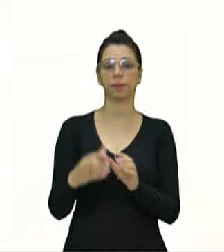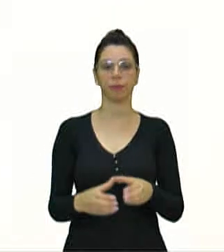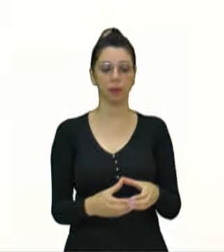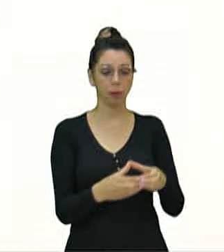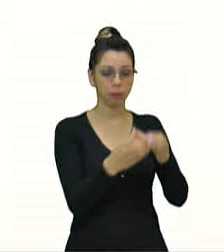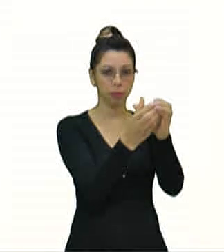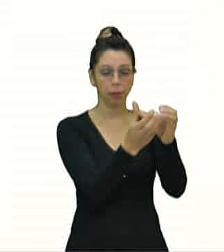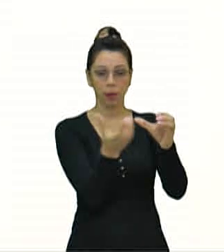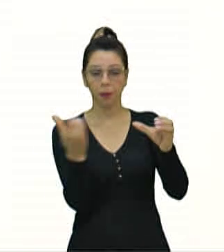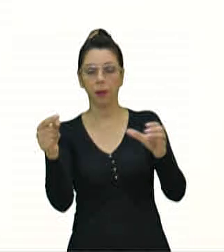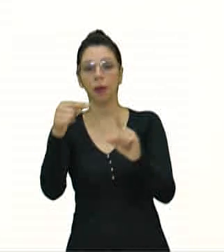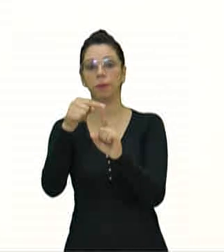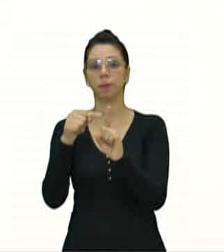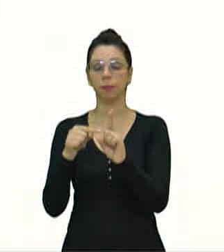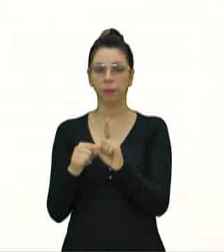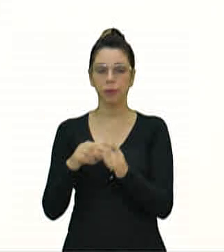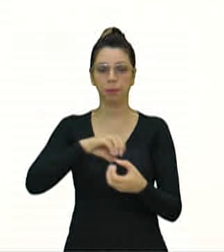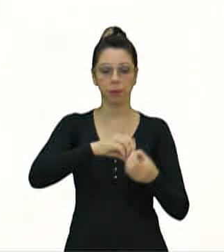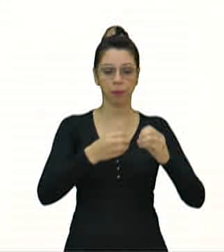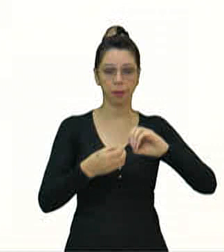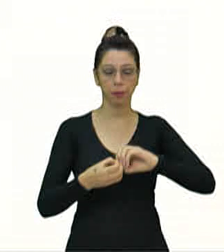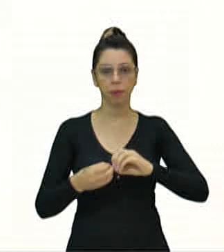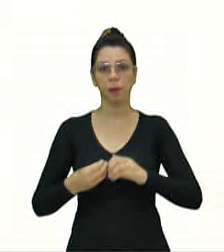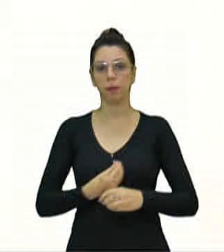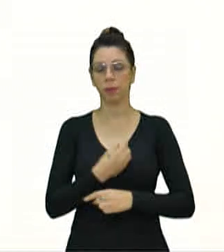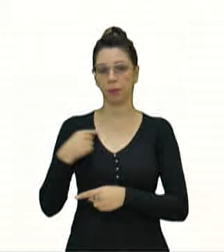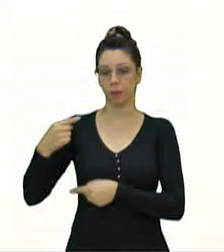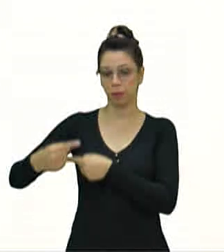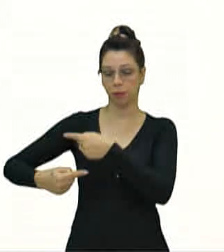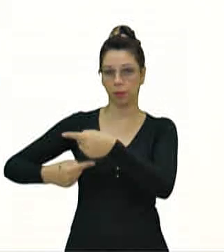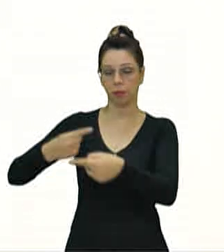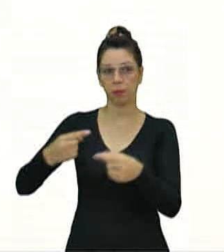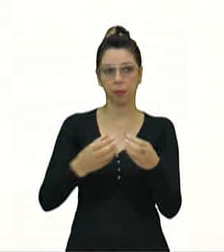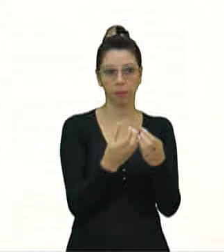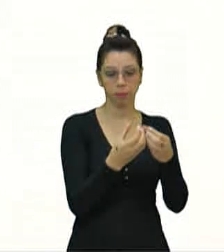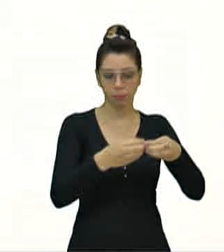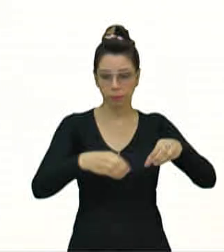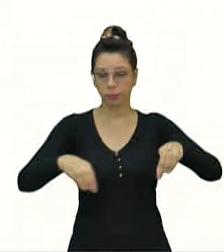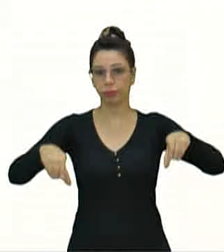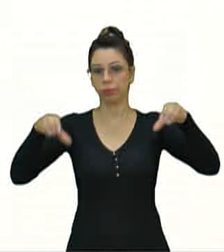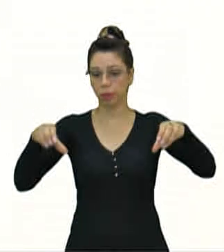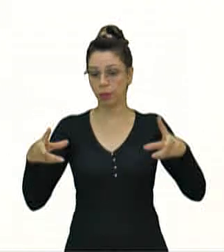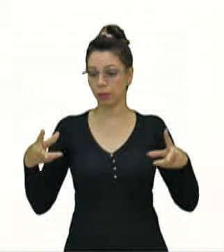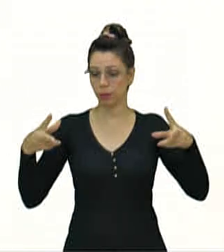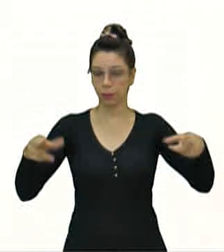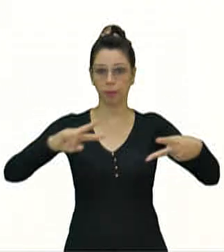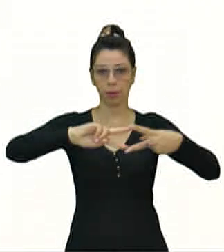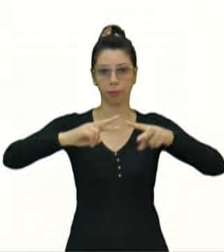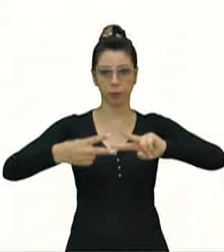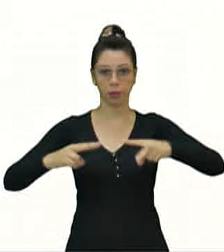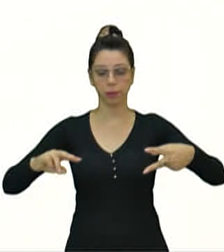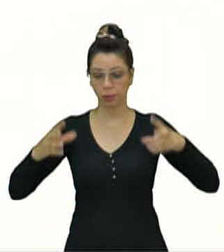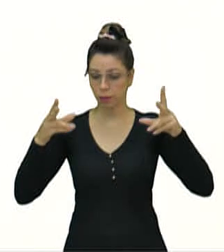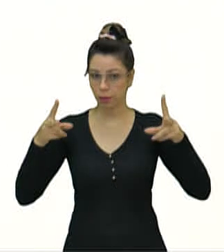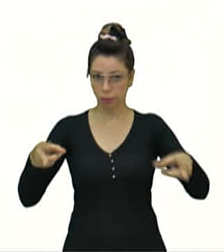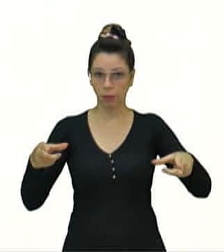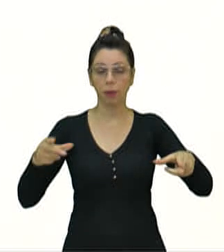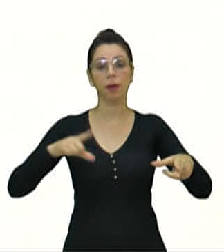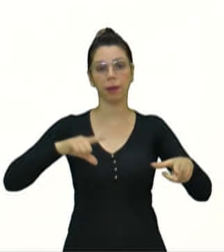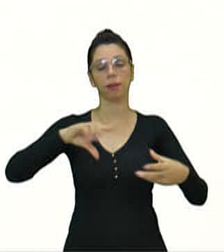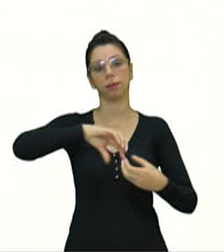reprodução assexuada em que os descendentes são formados por partes do corpo do indivíduo, que se destacam do mesmo mantendo as mesmas informações genéticas. Reprodução